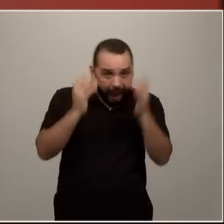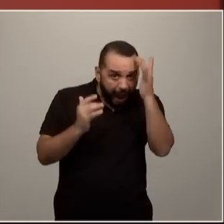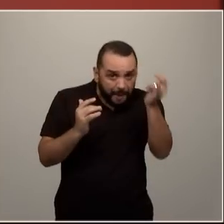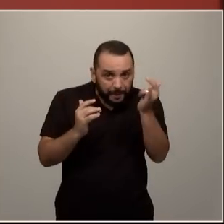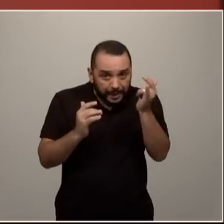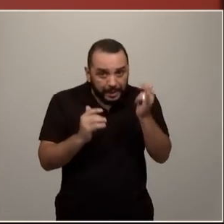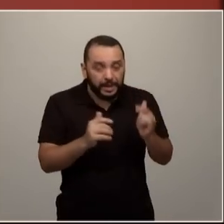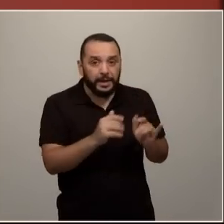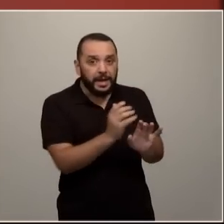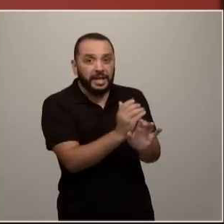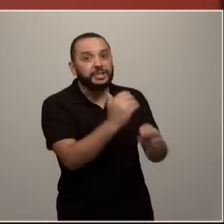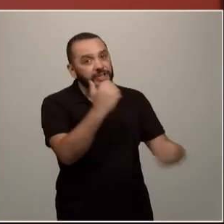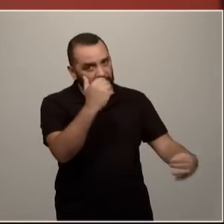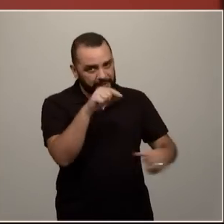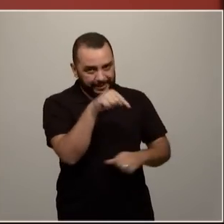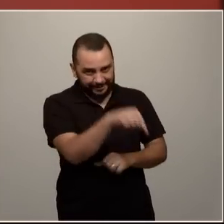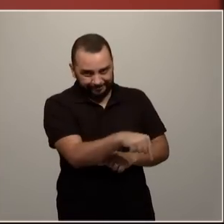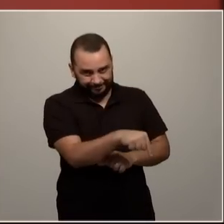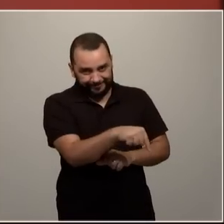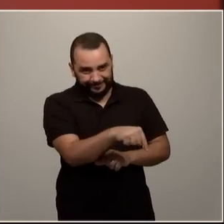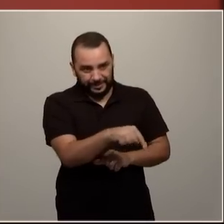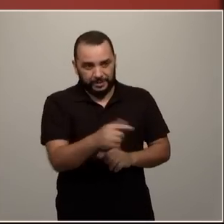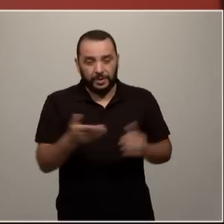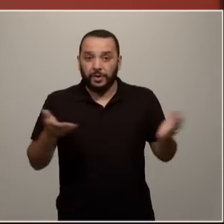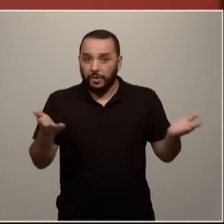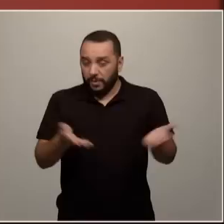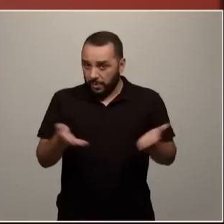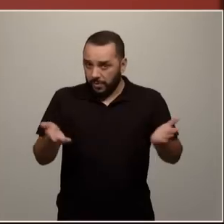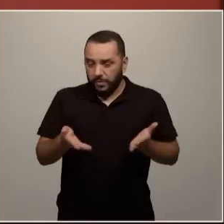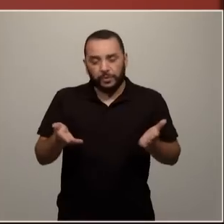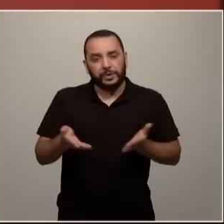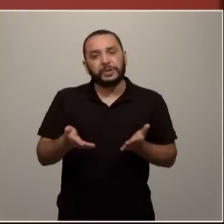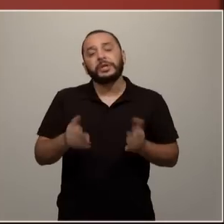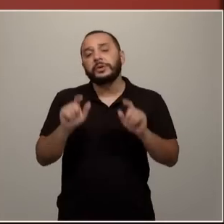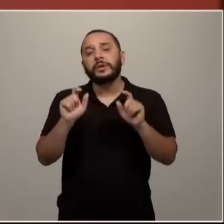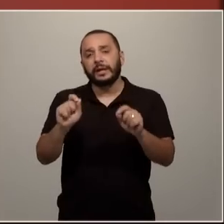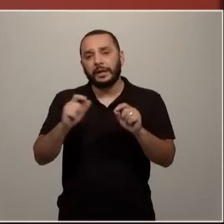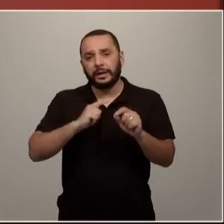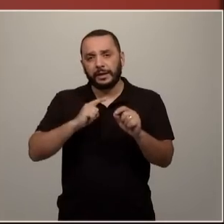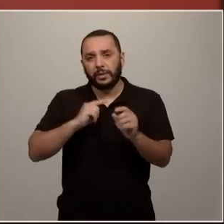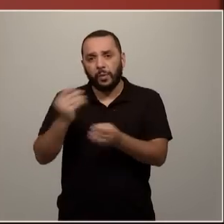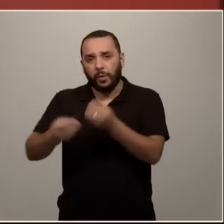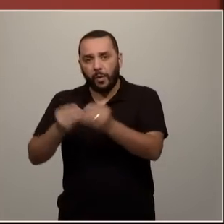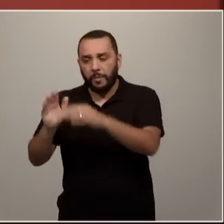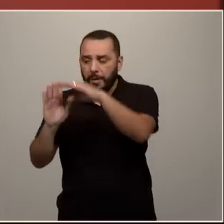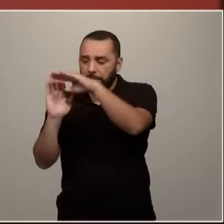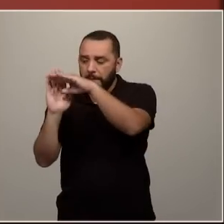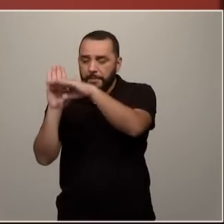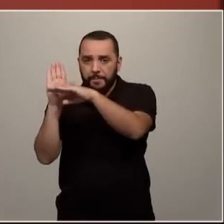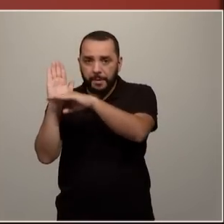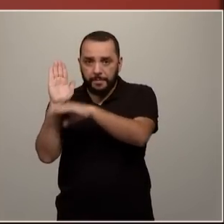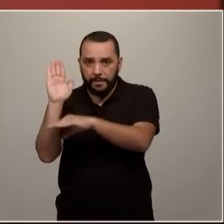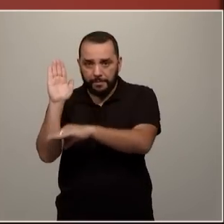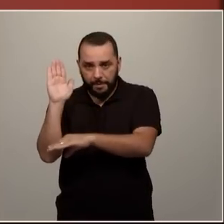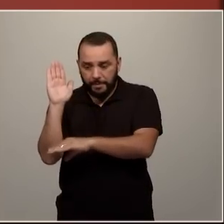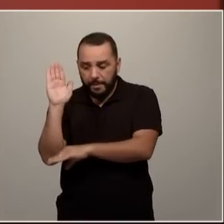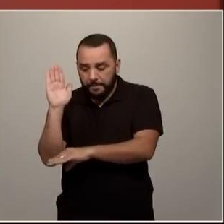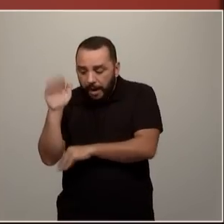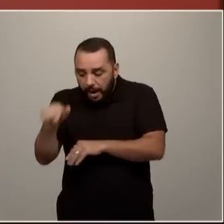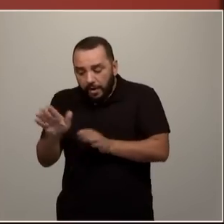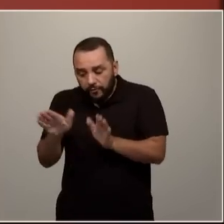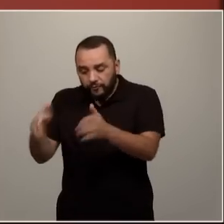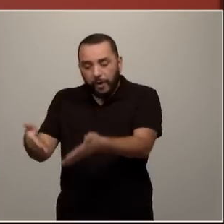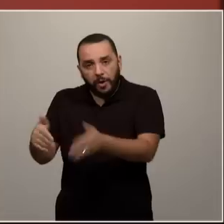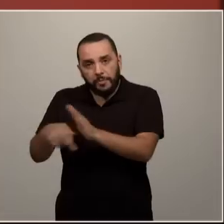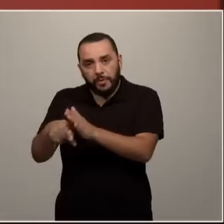Então, hoje eu vou me focar nas perguntas sobre o programa do Cálculo 2 da licenciatura. Então, se eu não responder